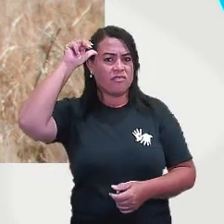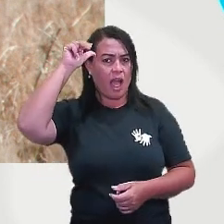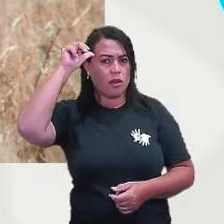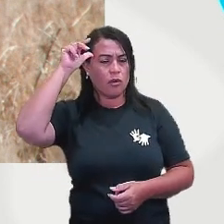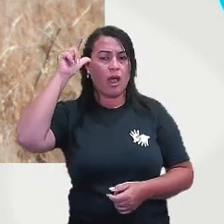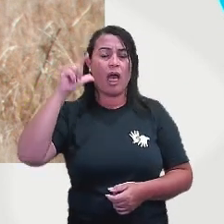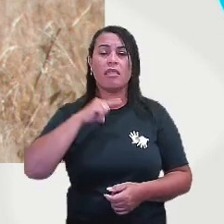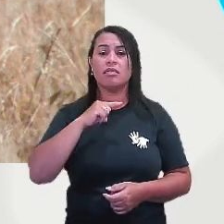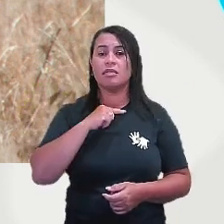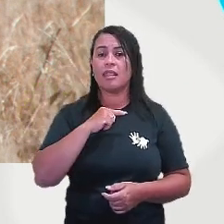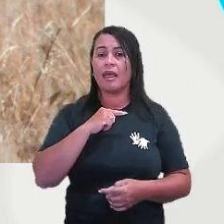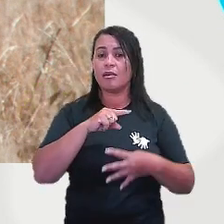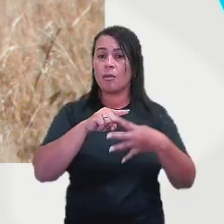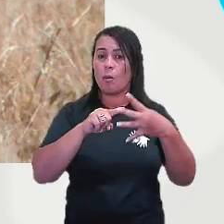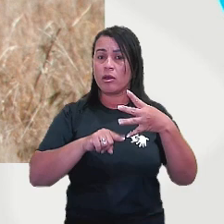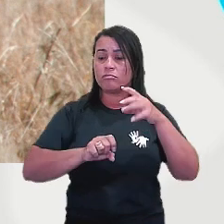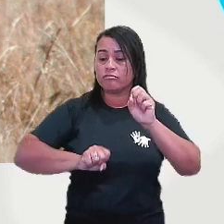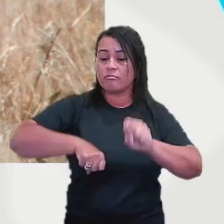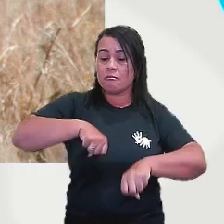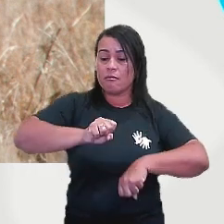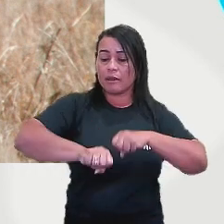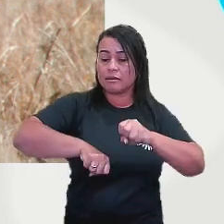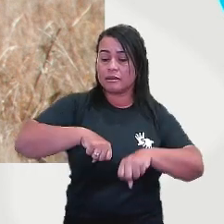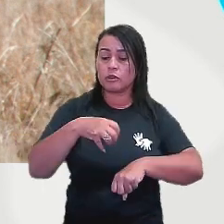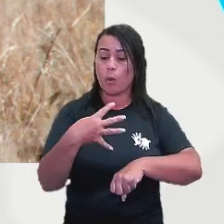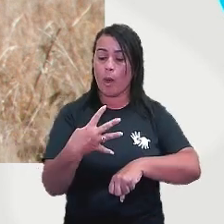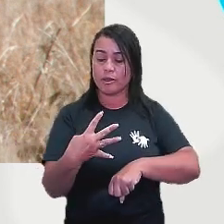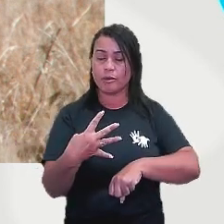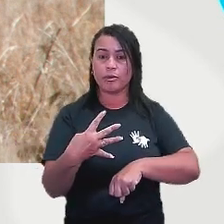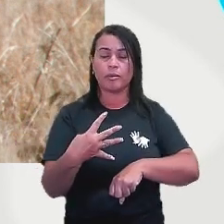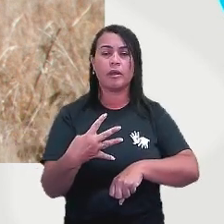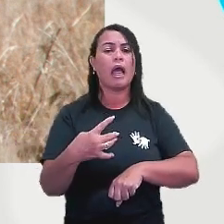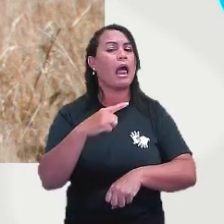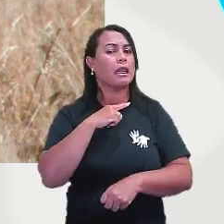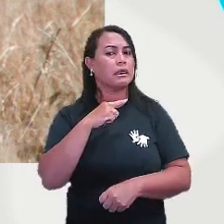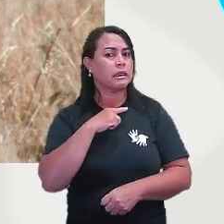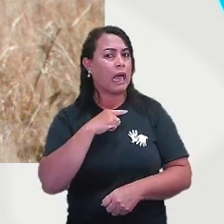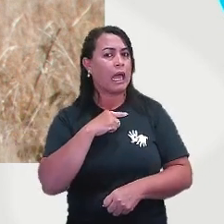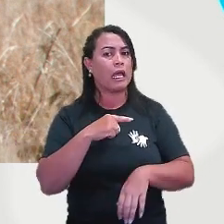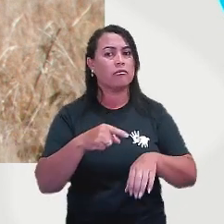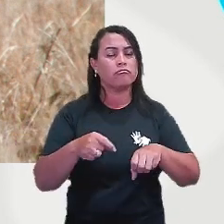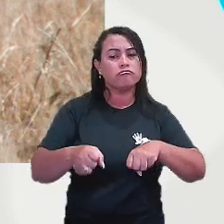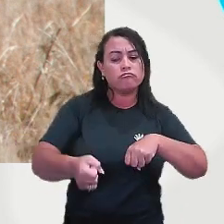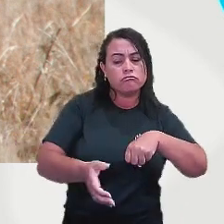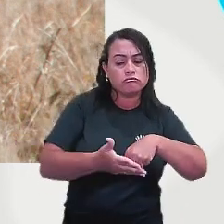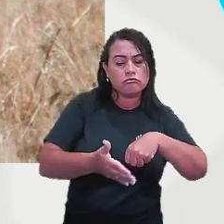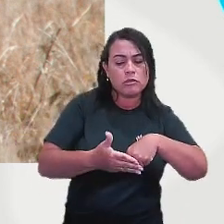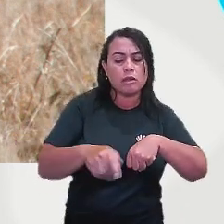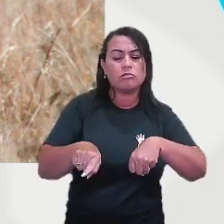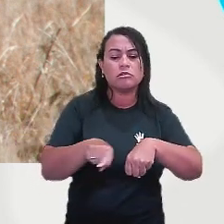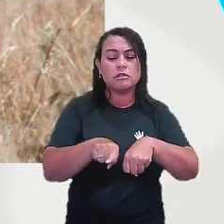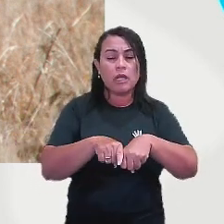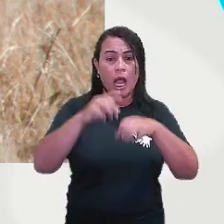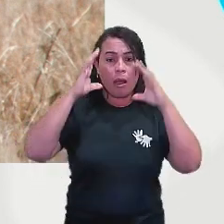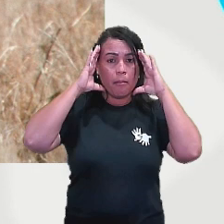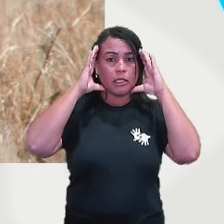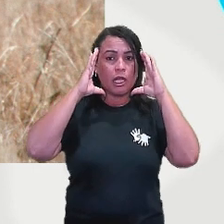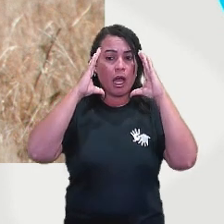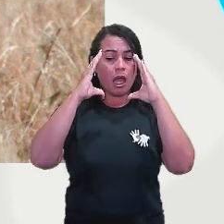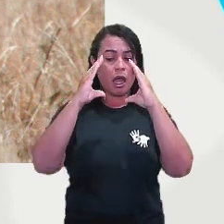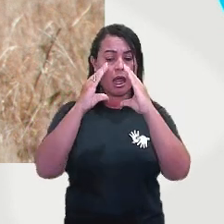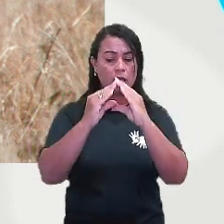ou seja, anda de 4 patas. Possui casco, cabeça grande e